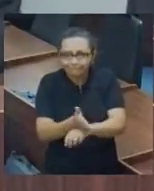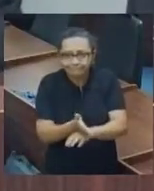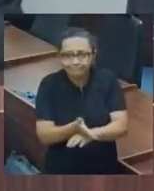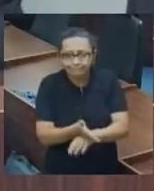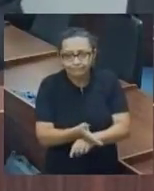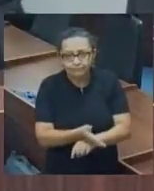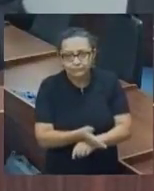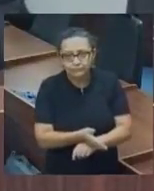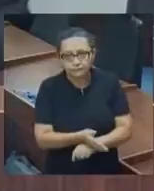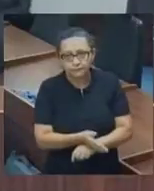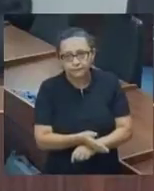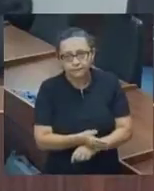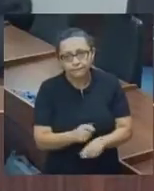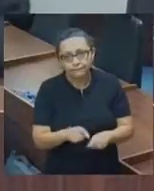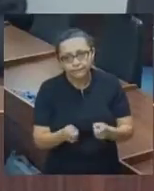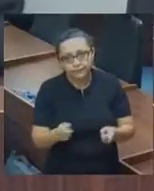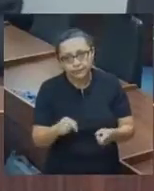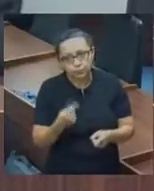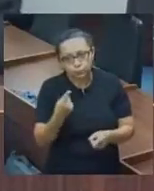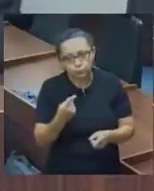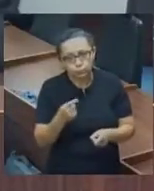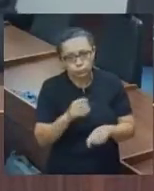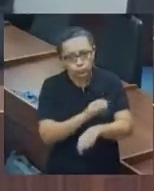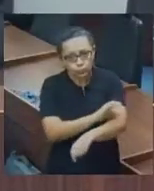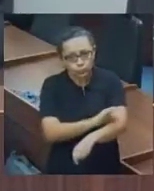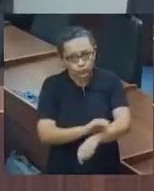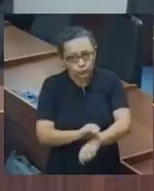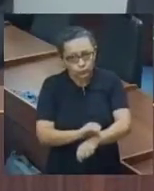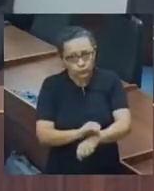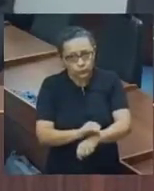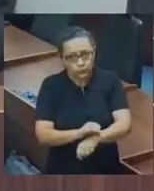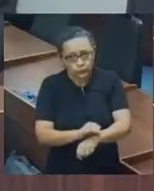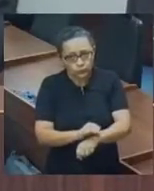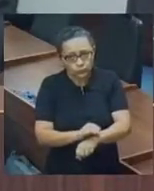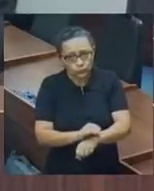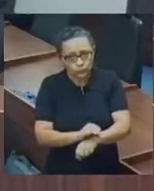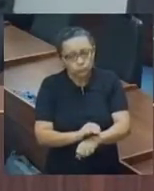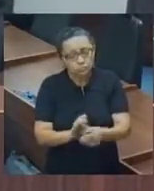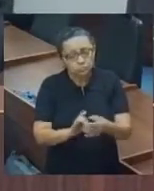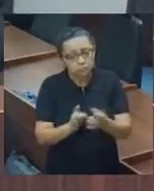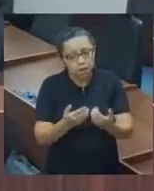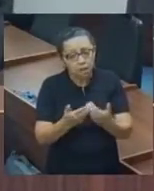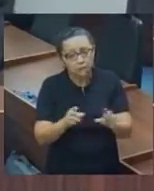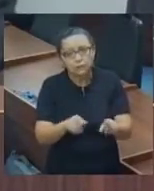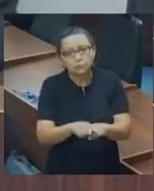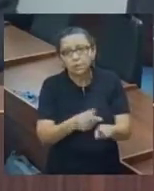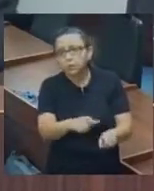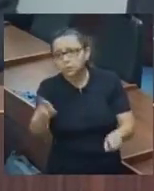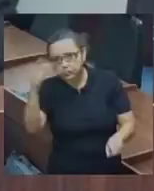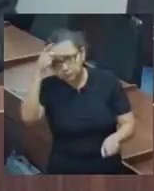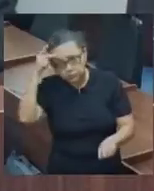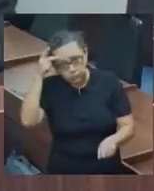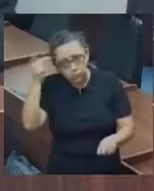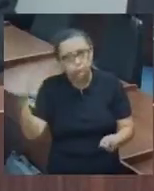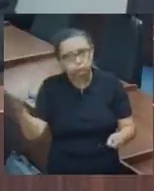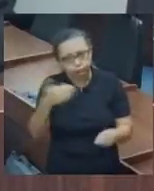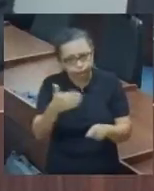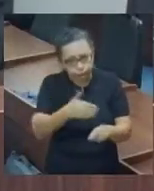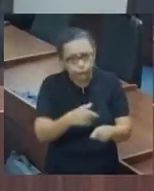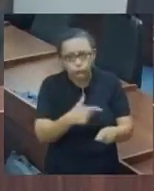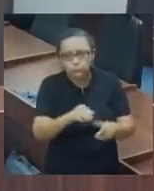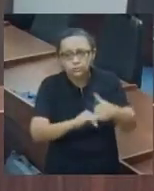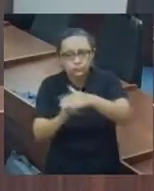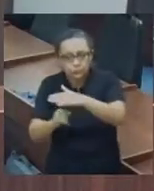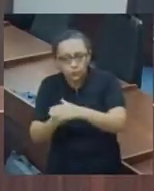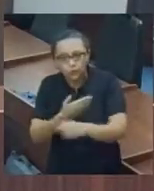é mais é um curso é que seria aberto pra outras pessoas de outras instituições